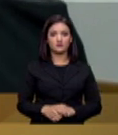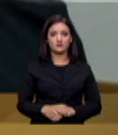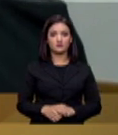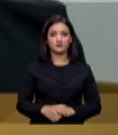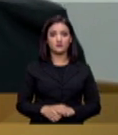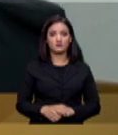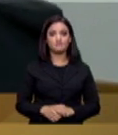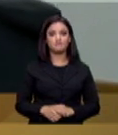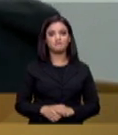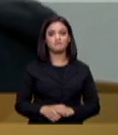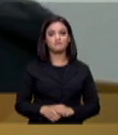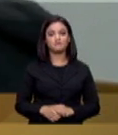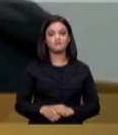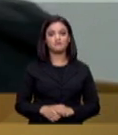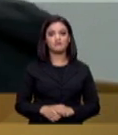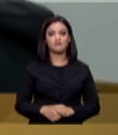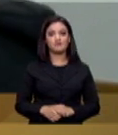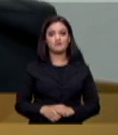pode estar...